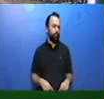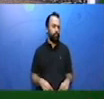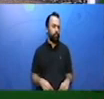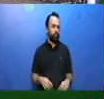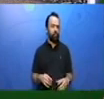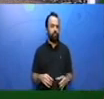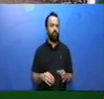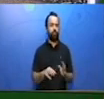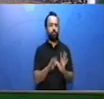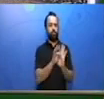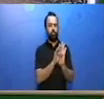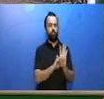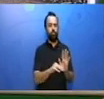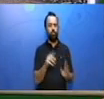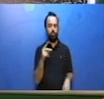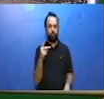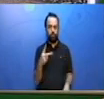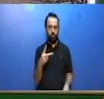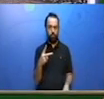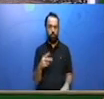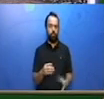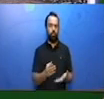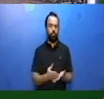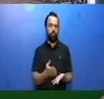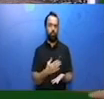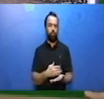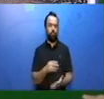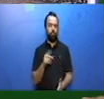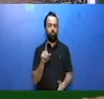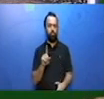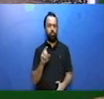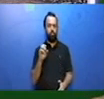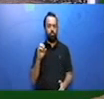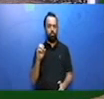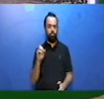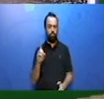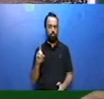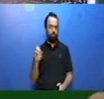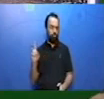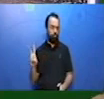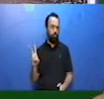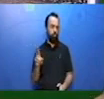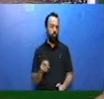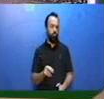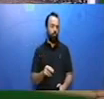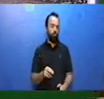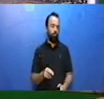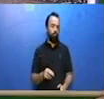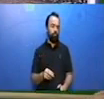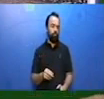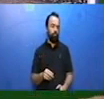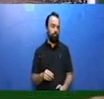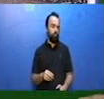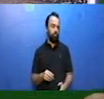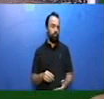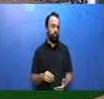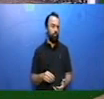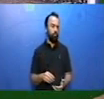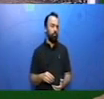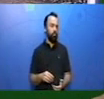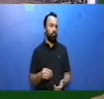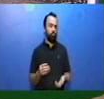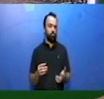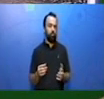Texto 2, página 112. Passou aí na sua apostila?